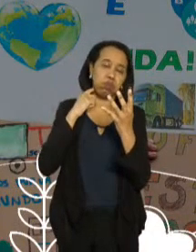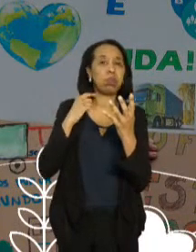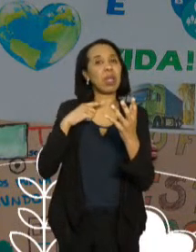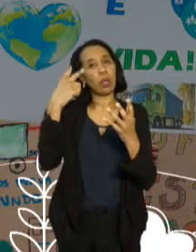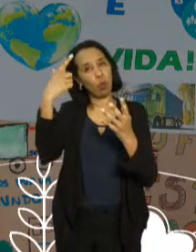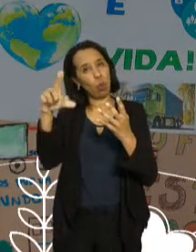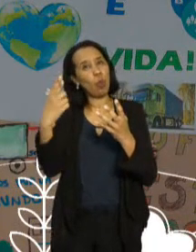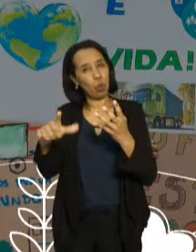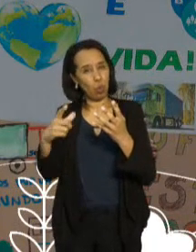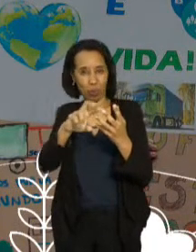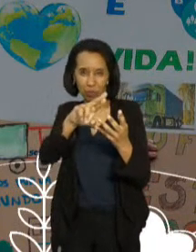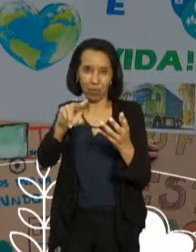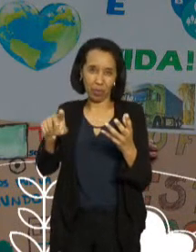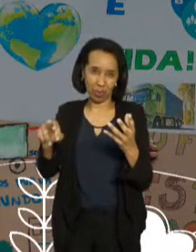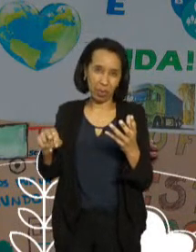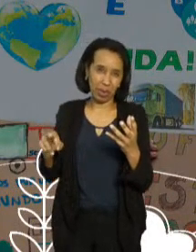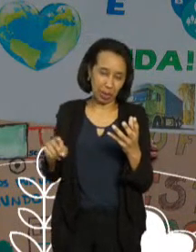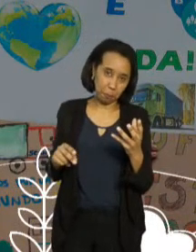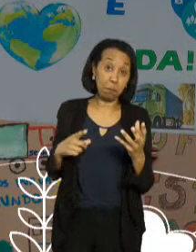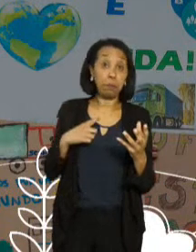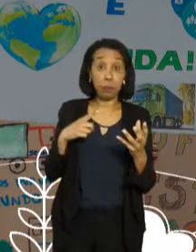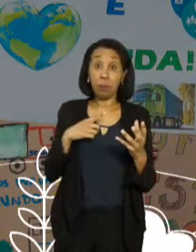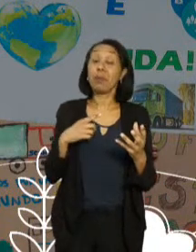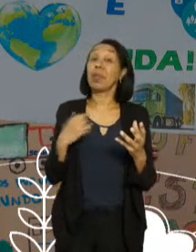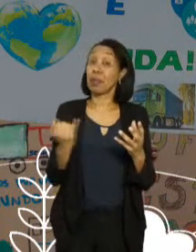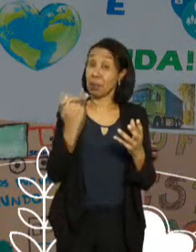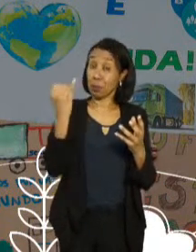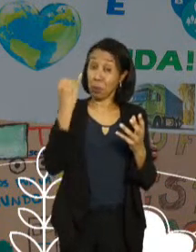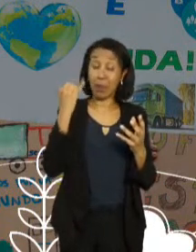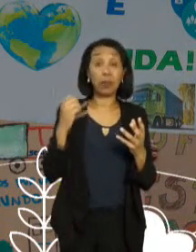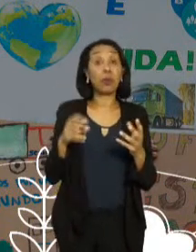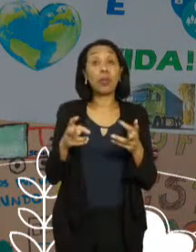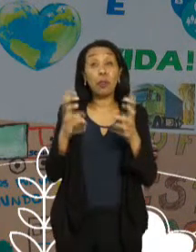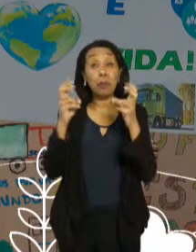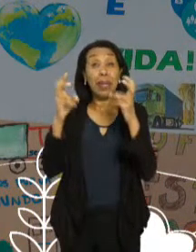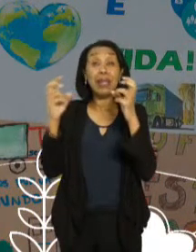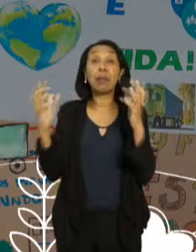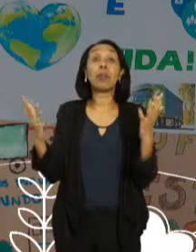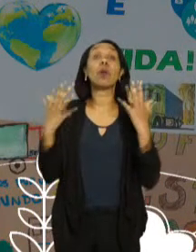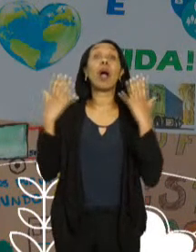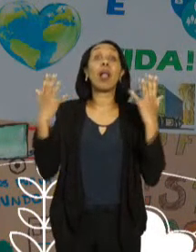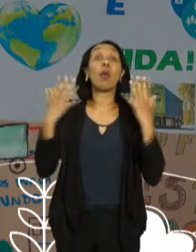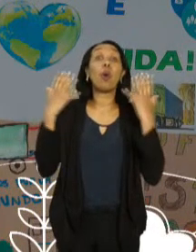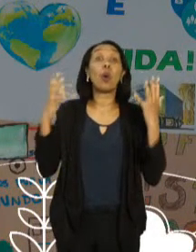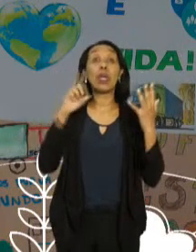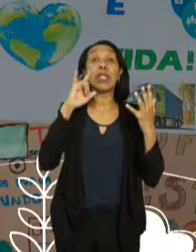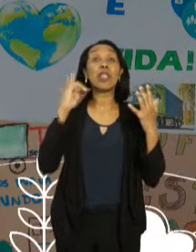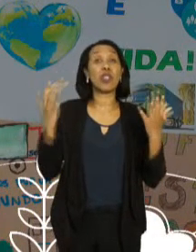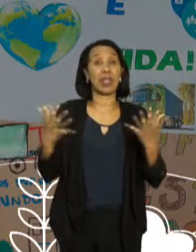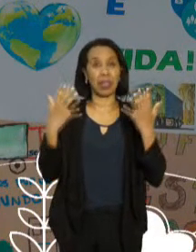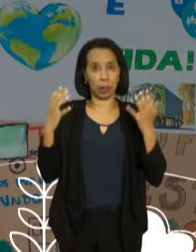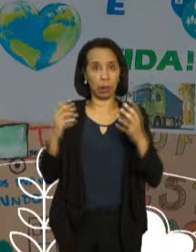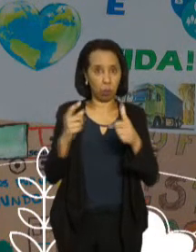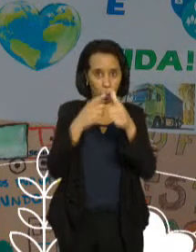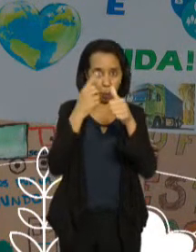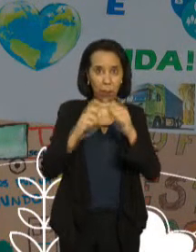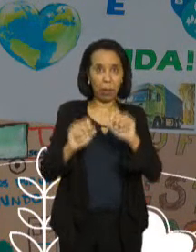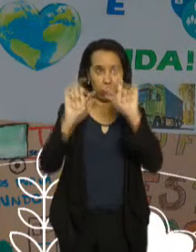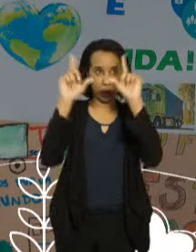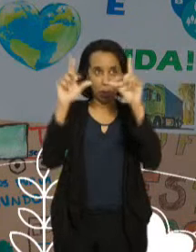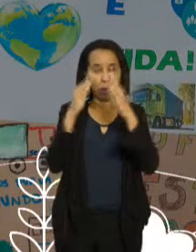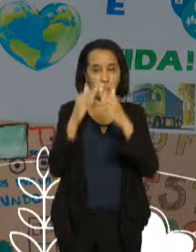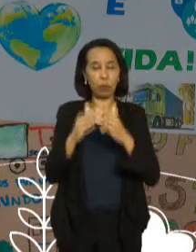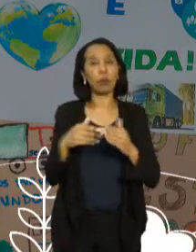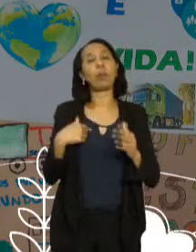e, portanto, ele assume uma relevância muito grande quando nós temos dias muito quentes. Bom, pode passar o primeiro slide. A